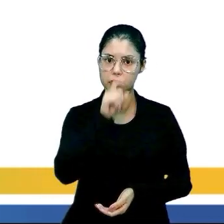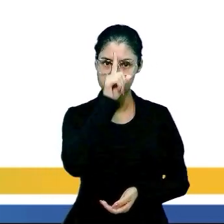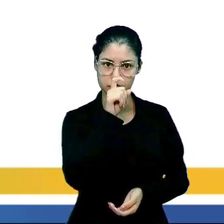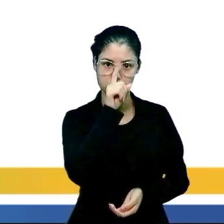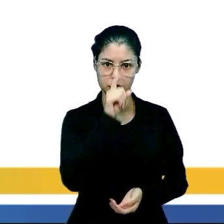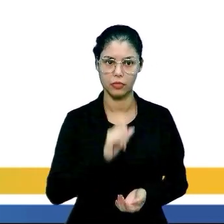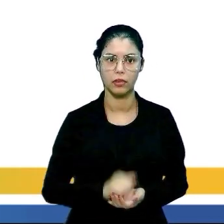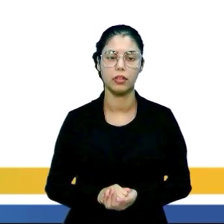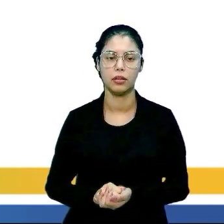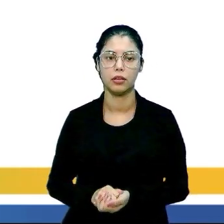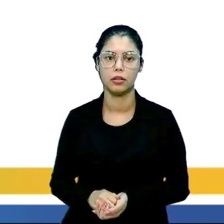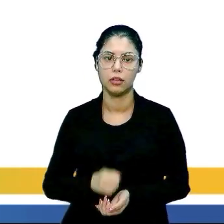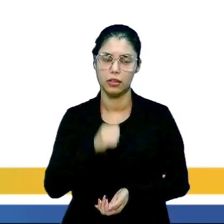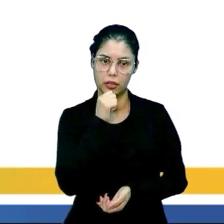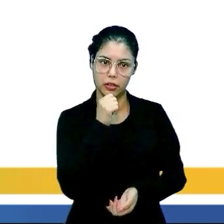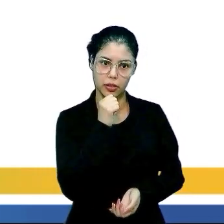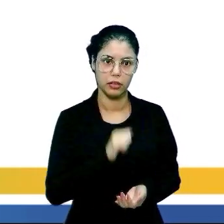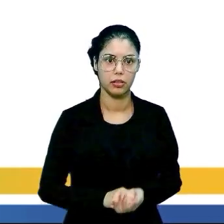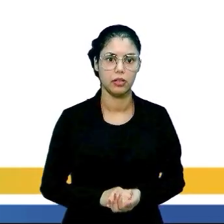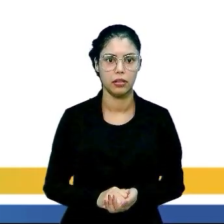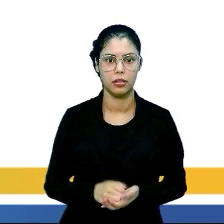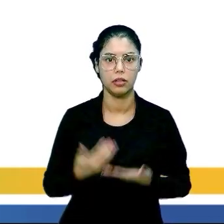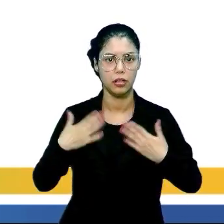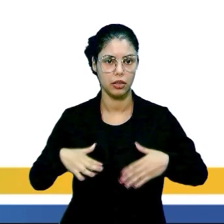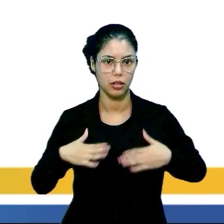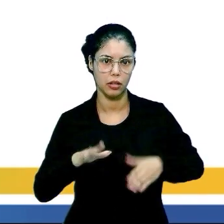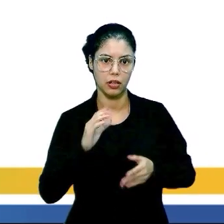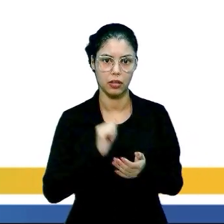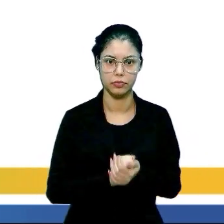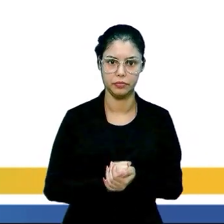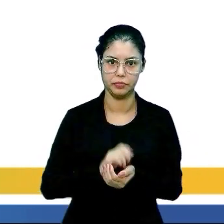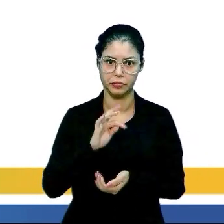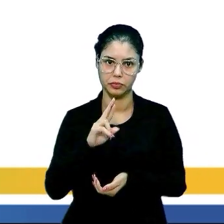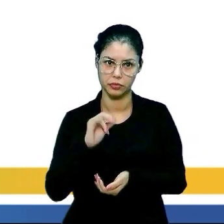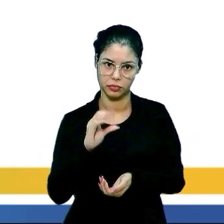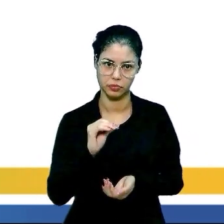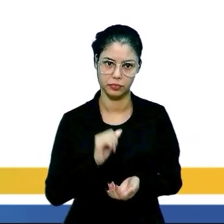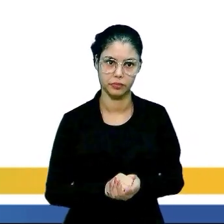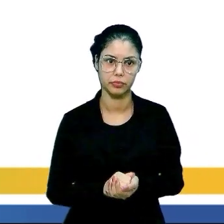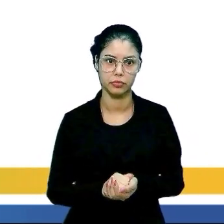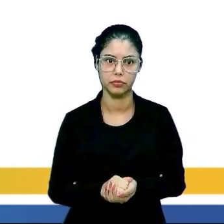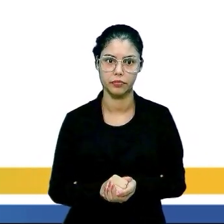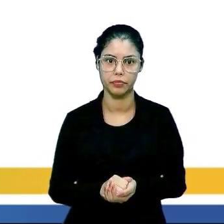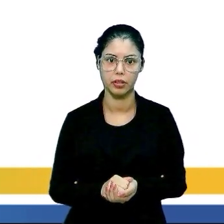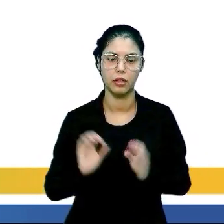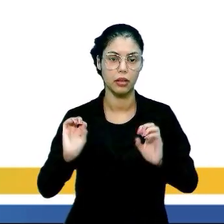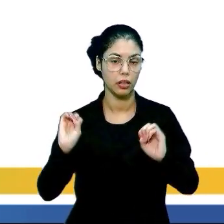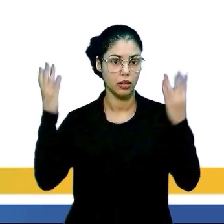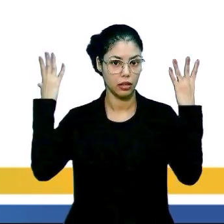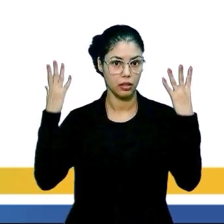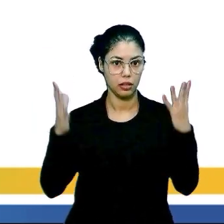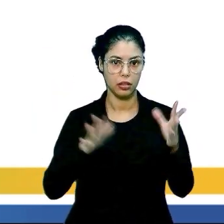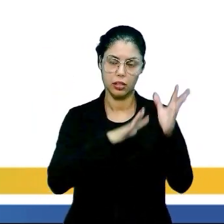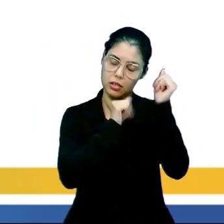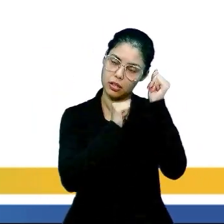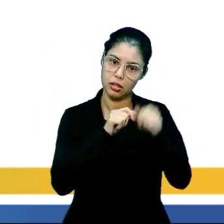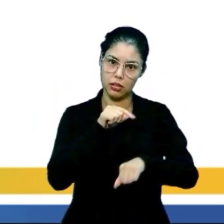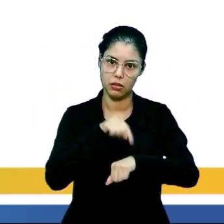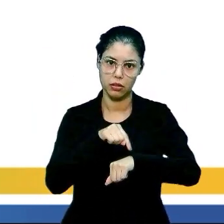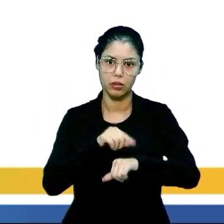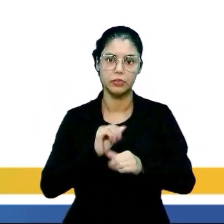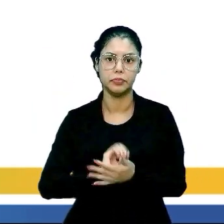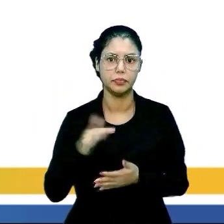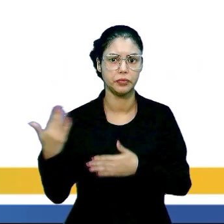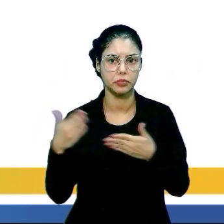ganha meio-dia. Lá vem generoso, cutuca, tercino. Vai em festa, dorme